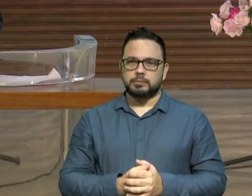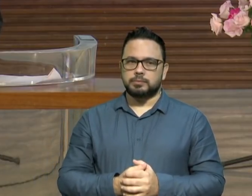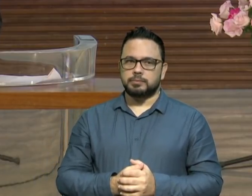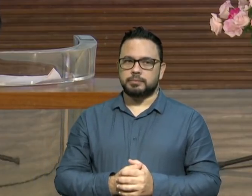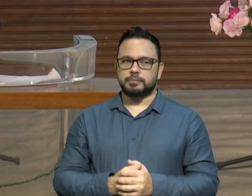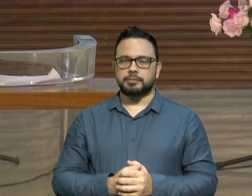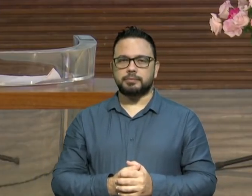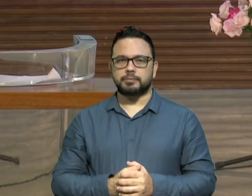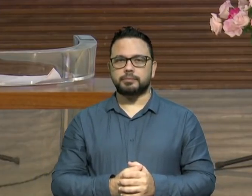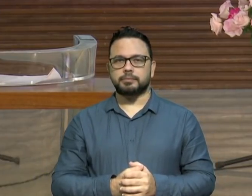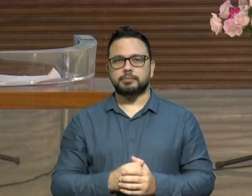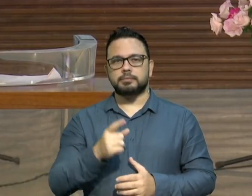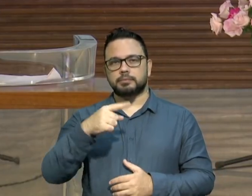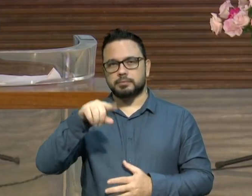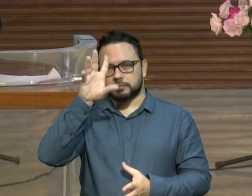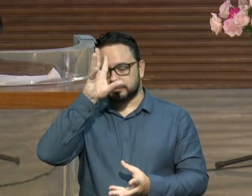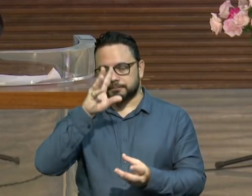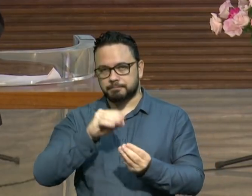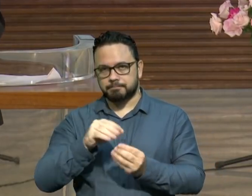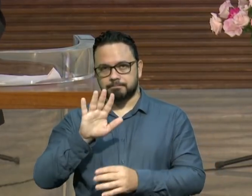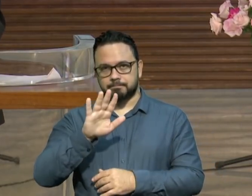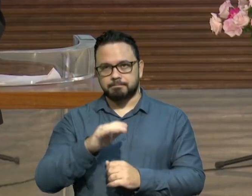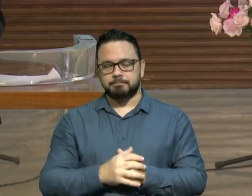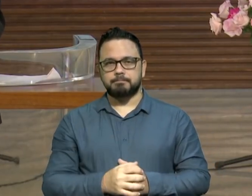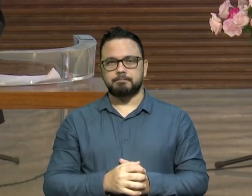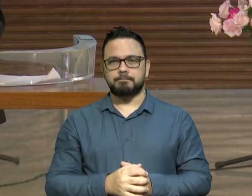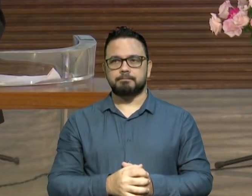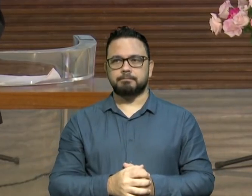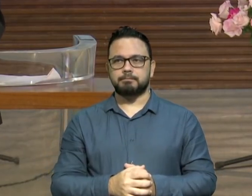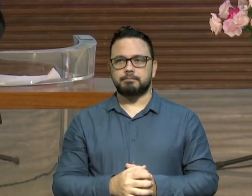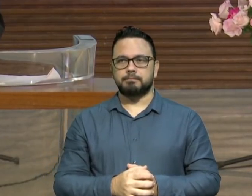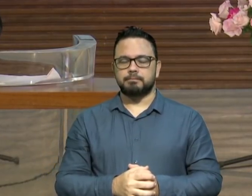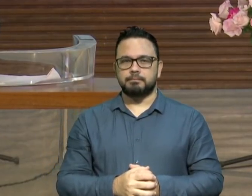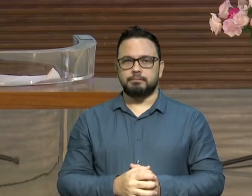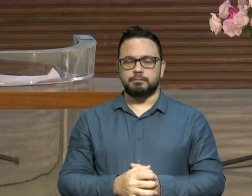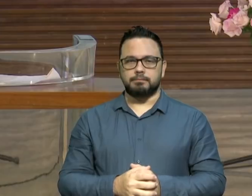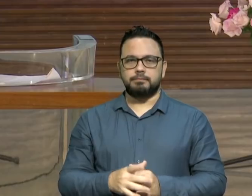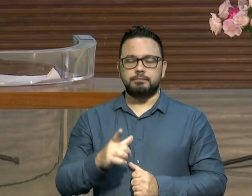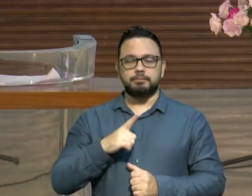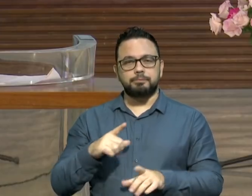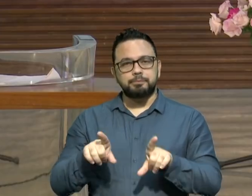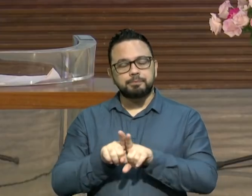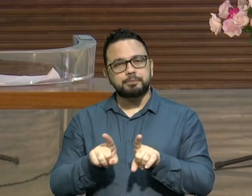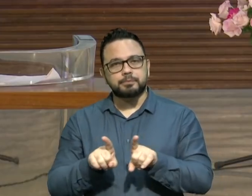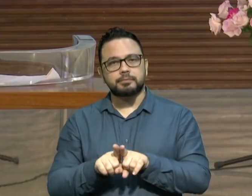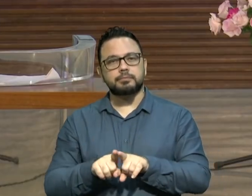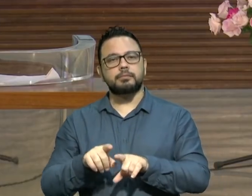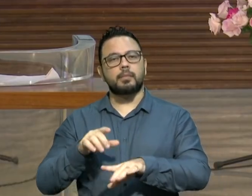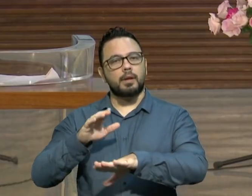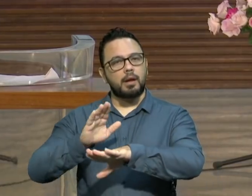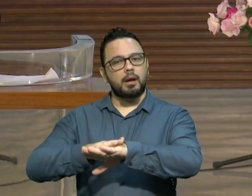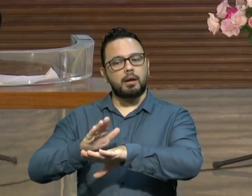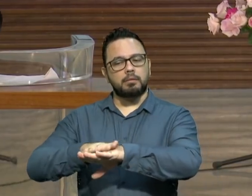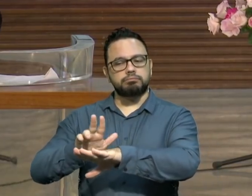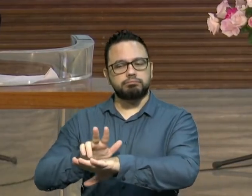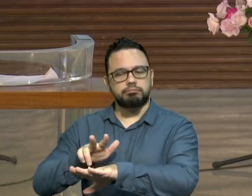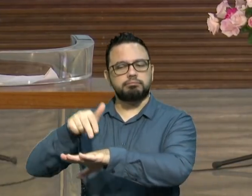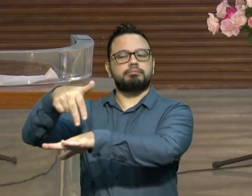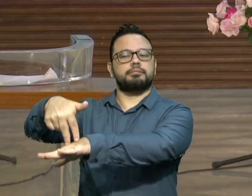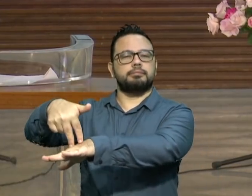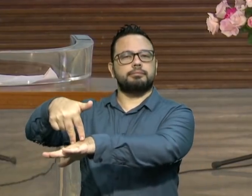e você vai entender esse intervalo entre duas coisas e vem a sequência risco e me fazer ficar em pé ou